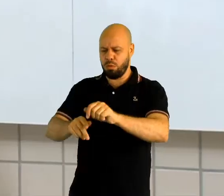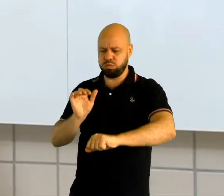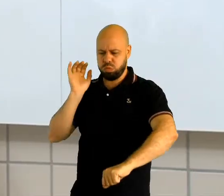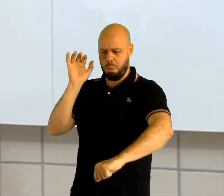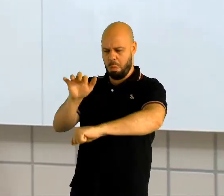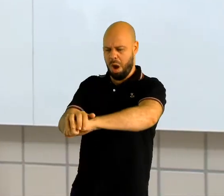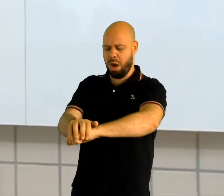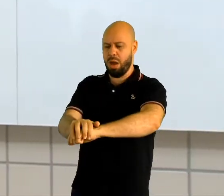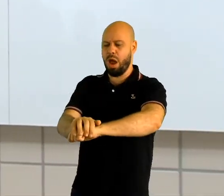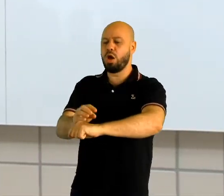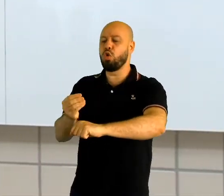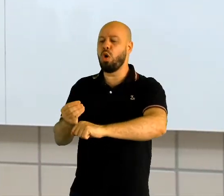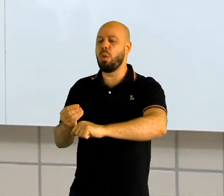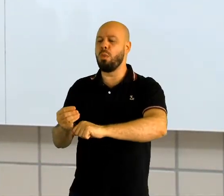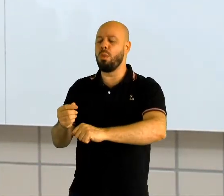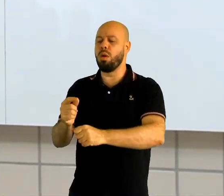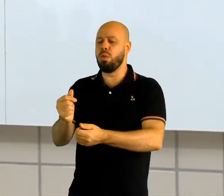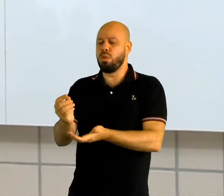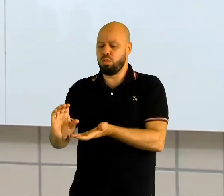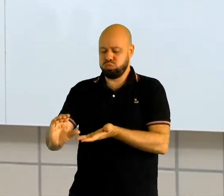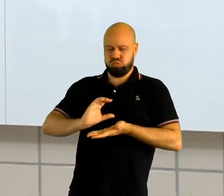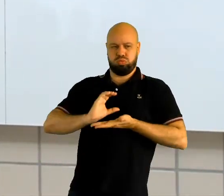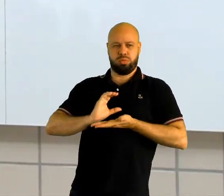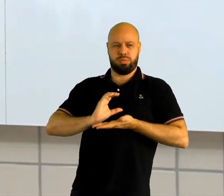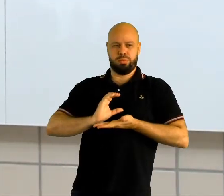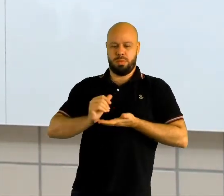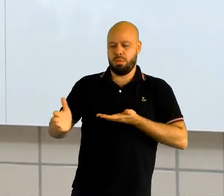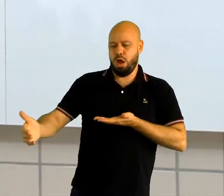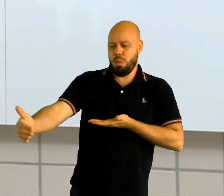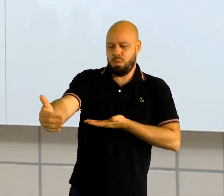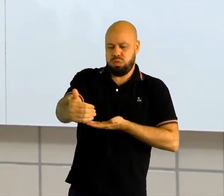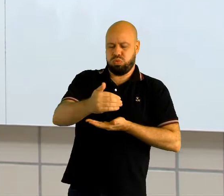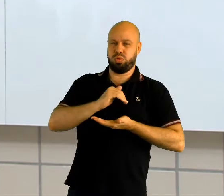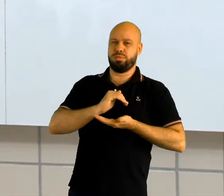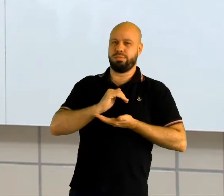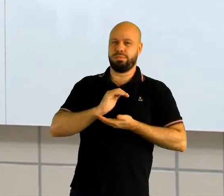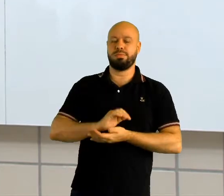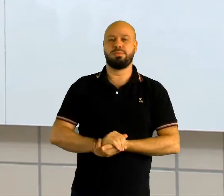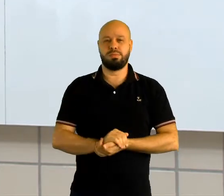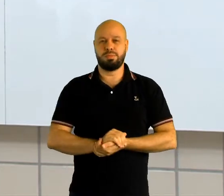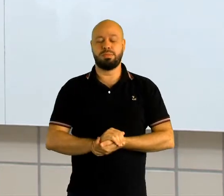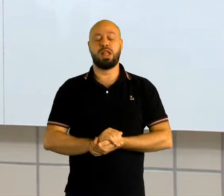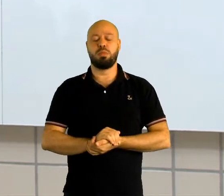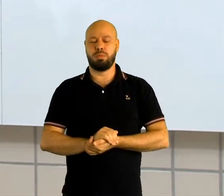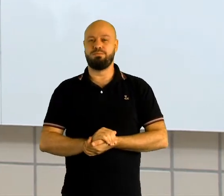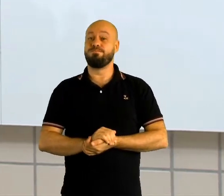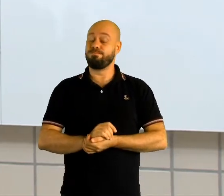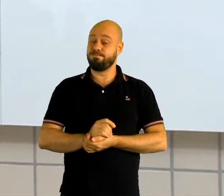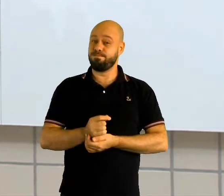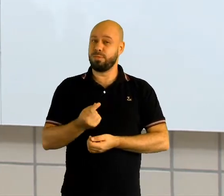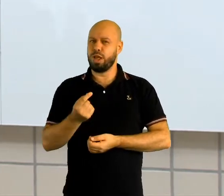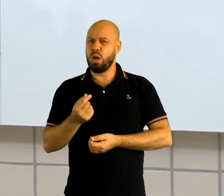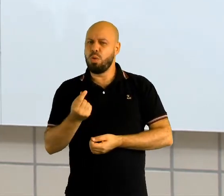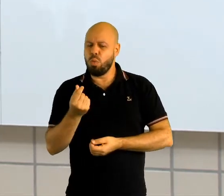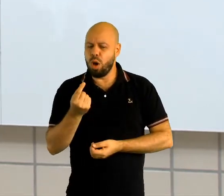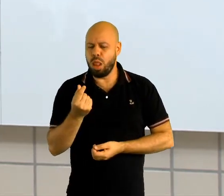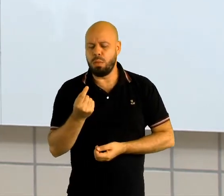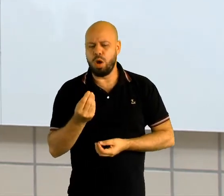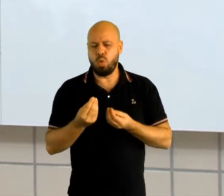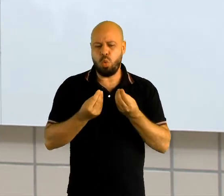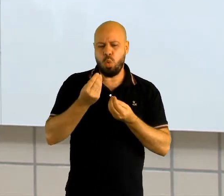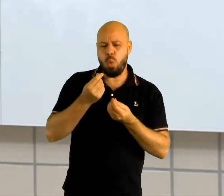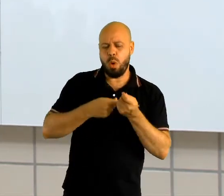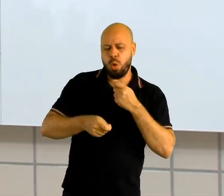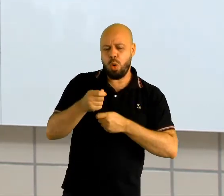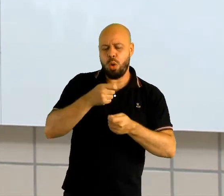o conceito de império, dentro dele, no aspecto econômico, o objetivo central